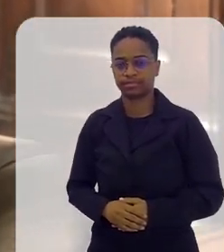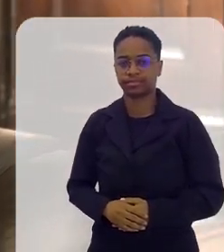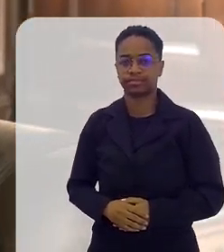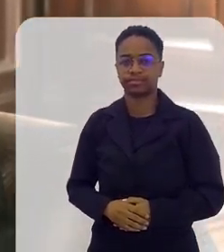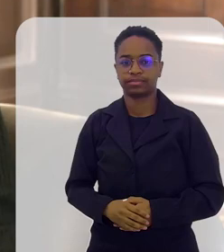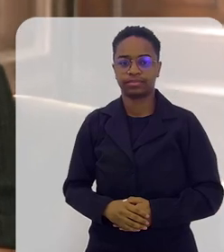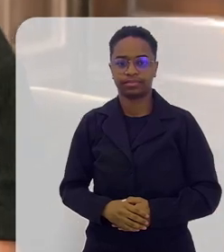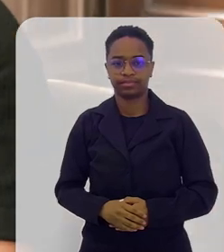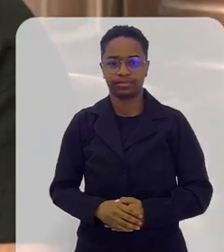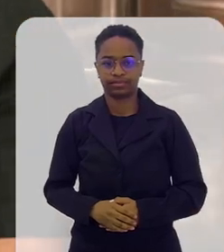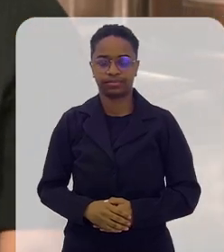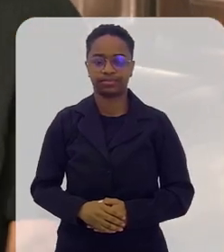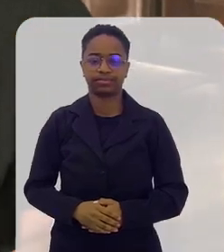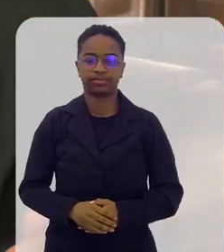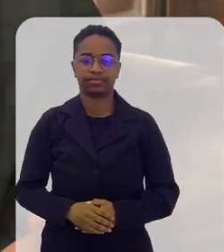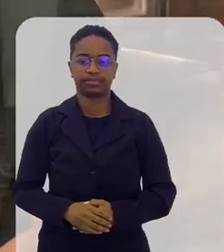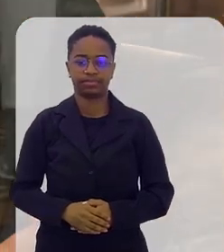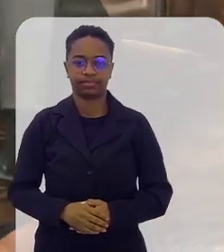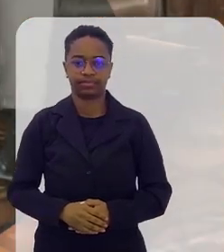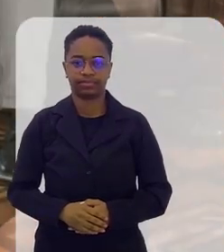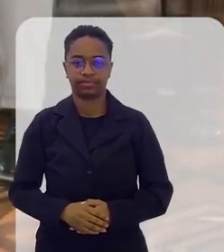céu. Ah, Deus.